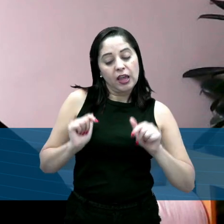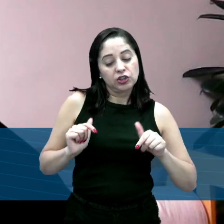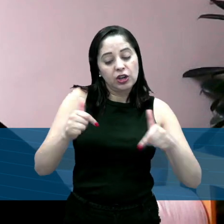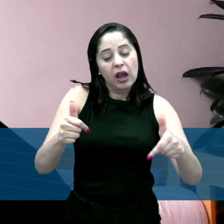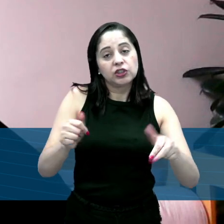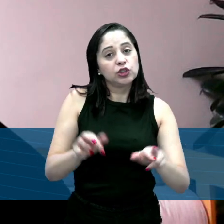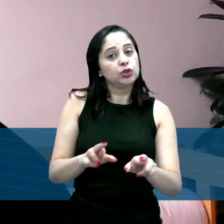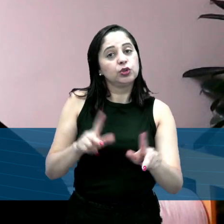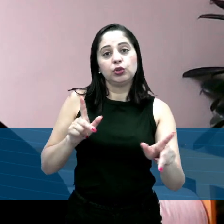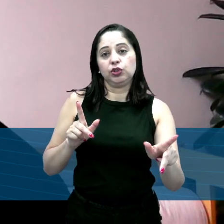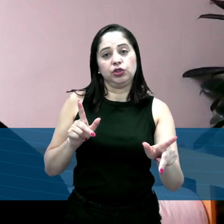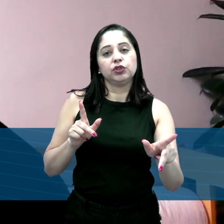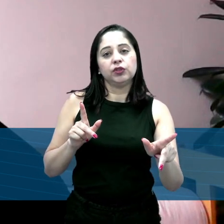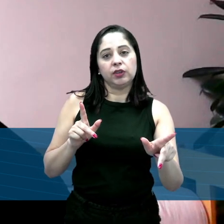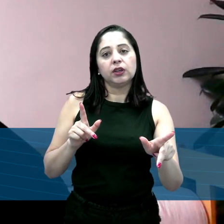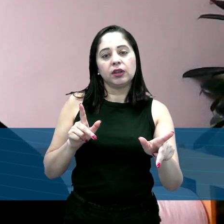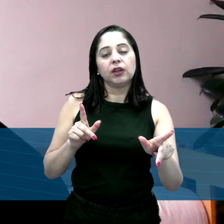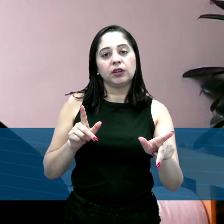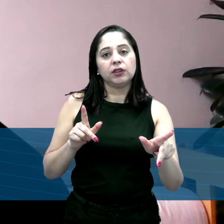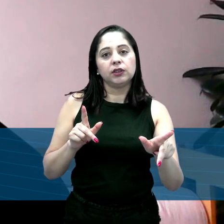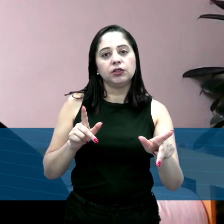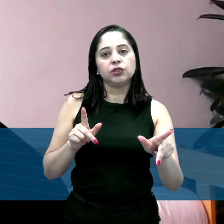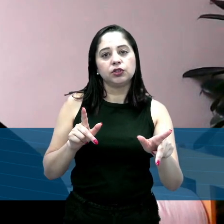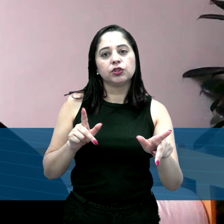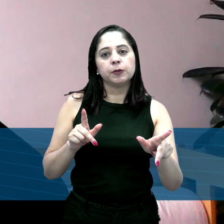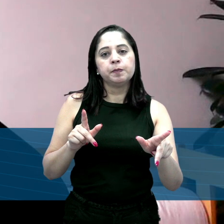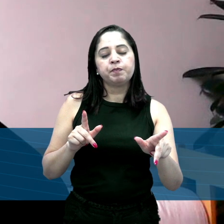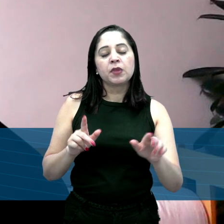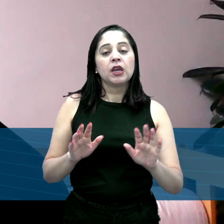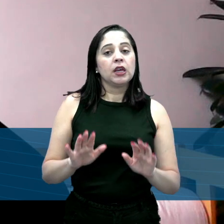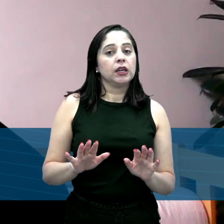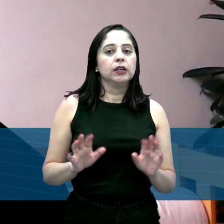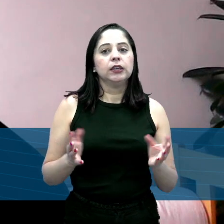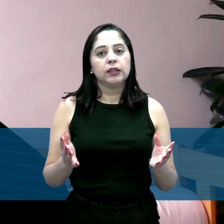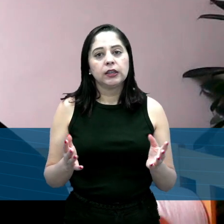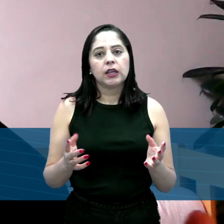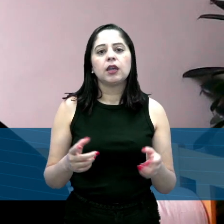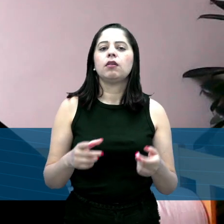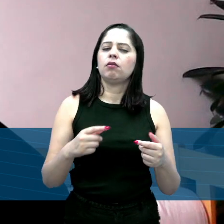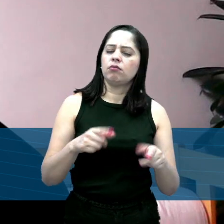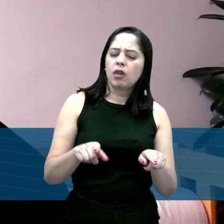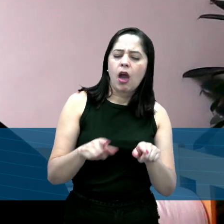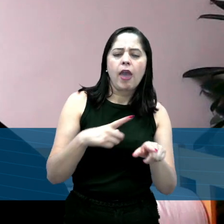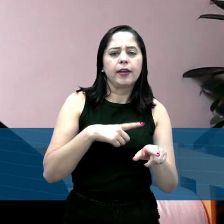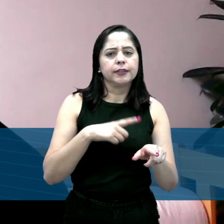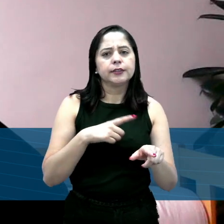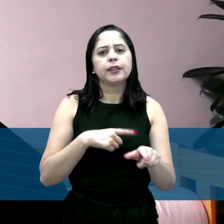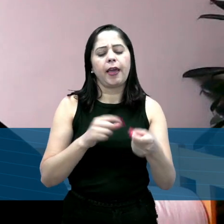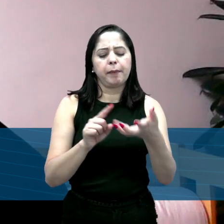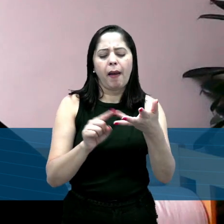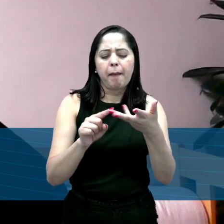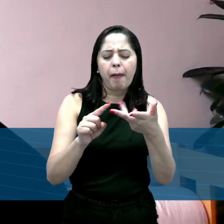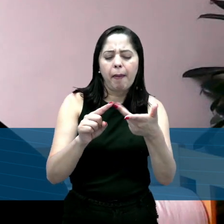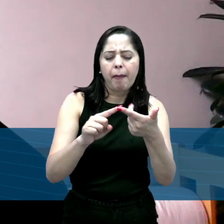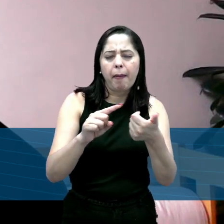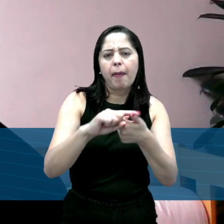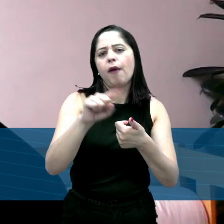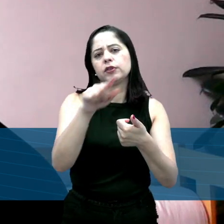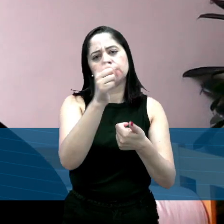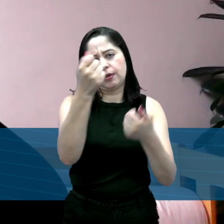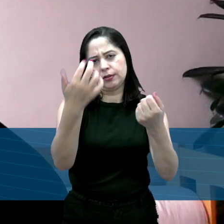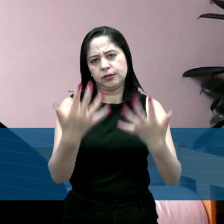base nessa evolução do desenvolvimento e que acaba abraçando essas situações atípicas, né? Como você mesmo